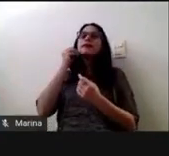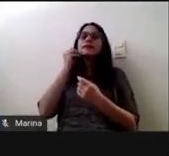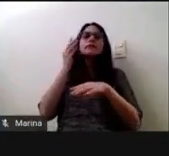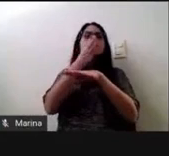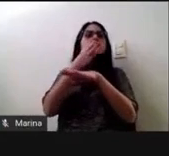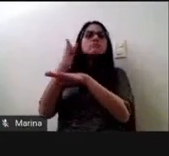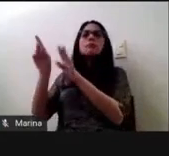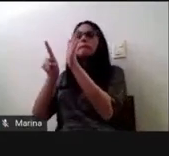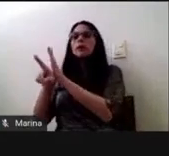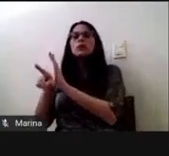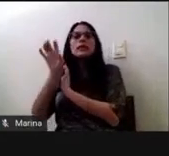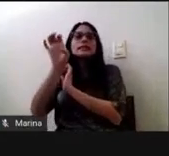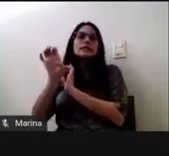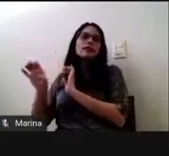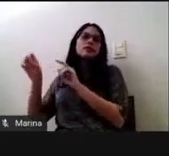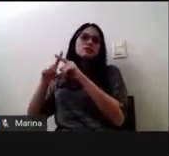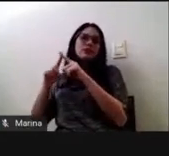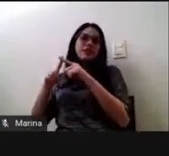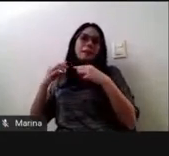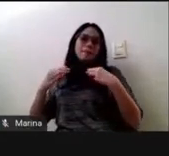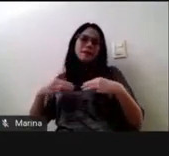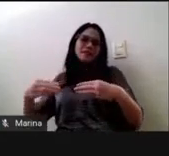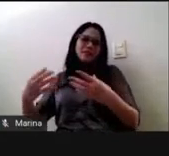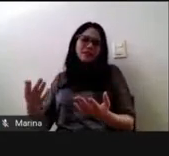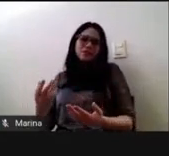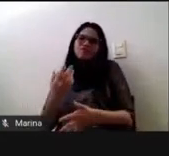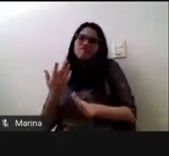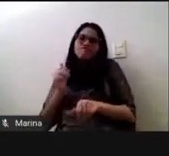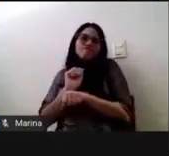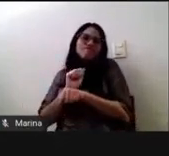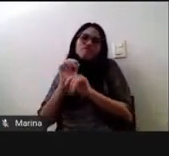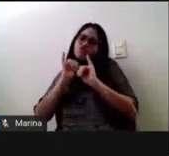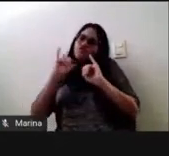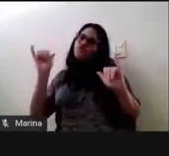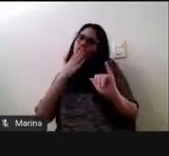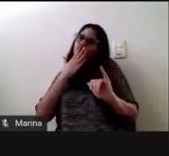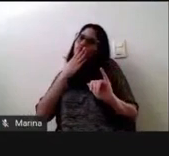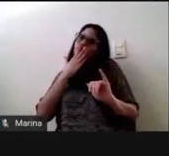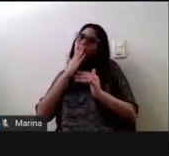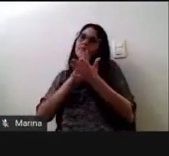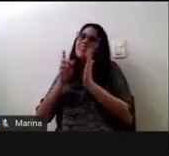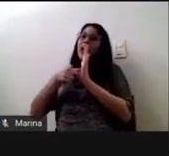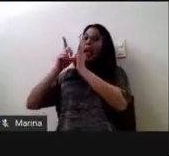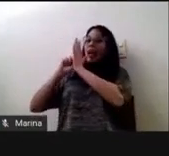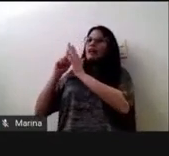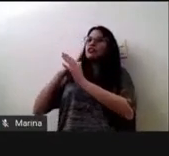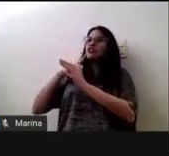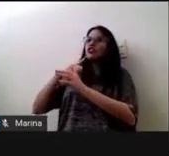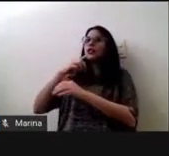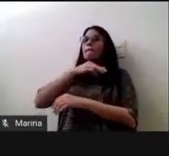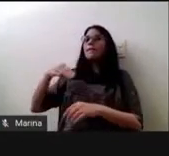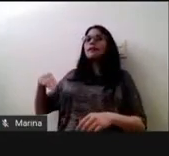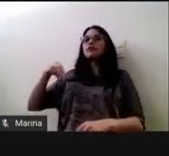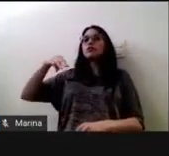estados brasileiros, já que o Ministério não fornece mais, né, as coletivas que o ministro Mandetta fazia na época da sua gestão. Então, todos